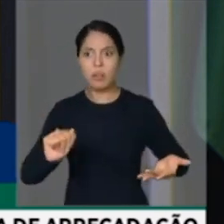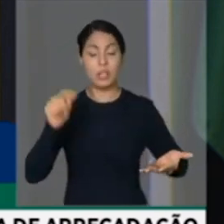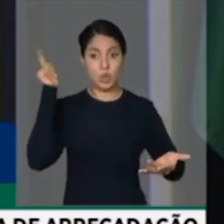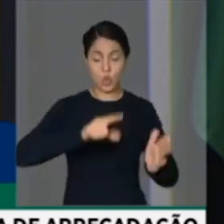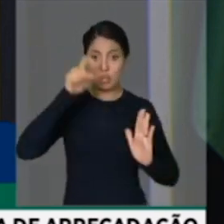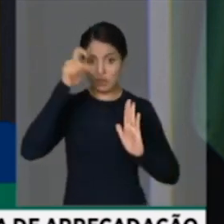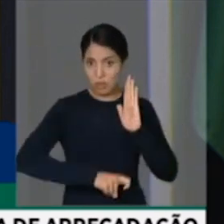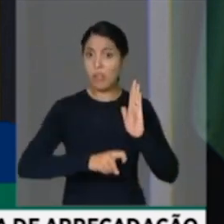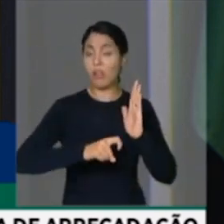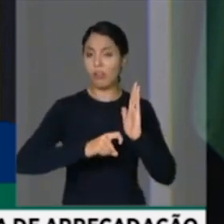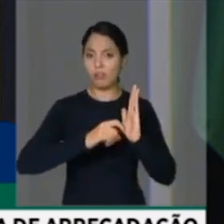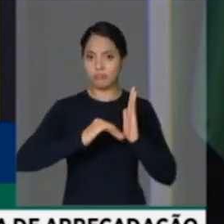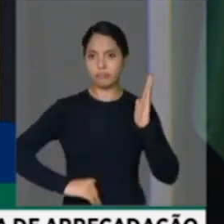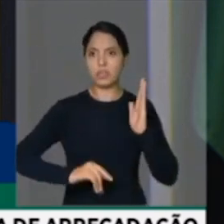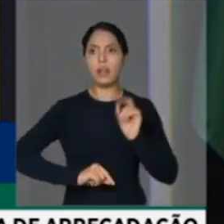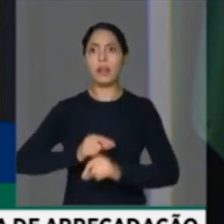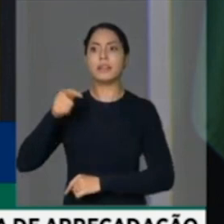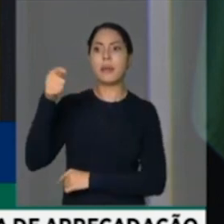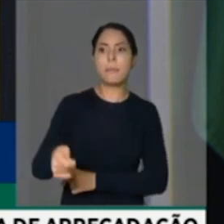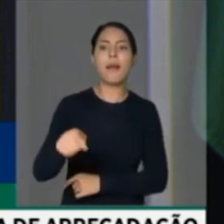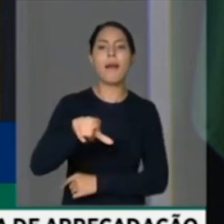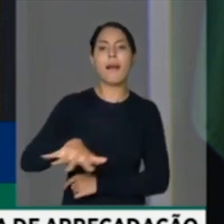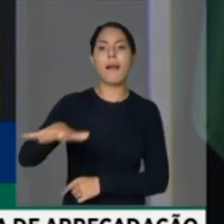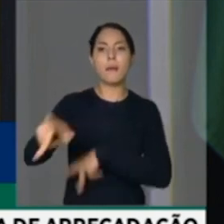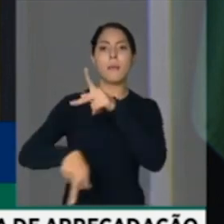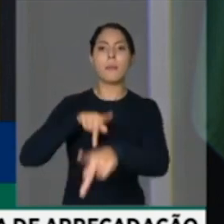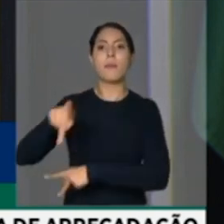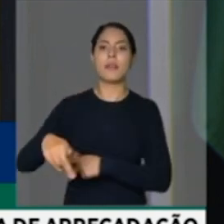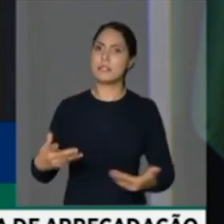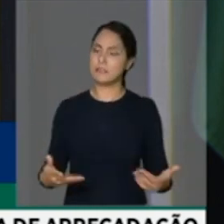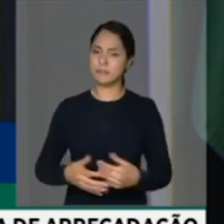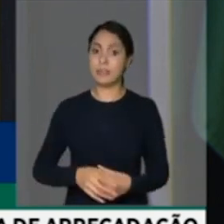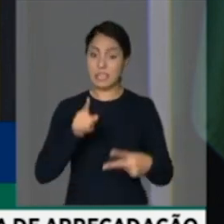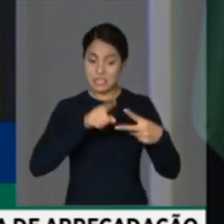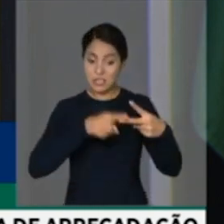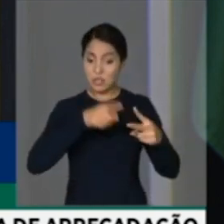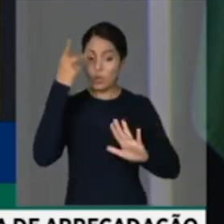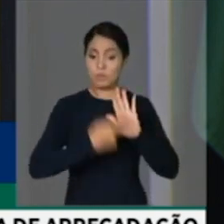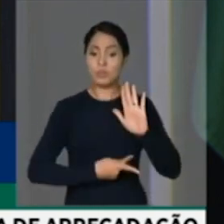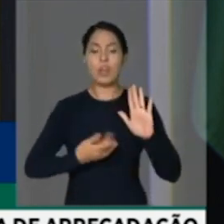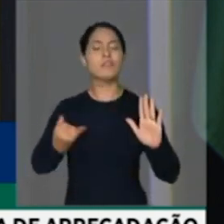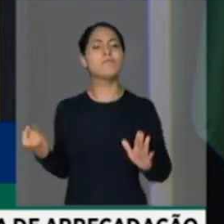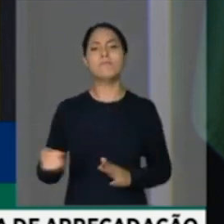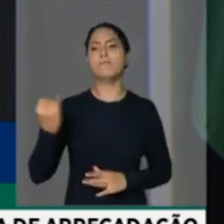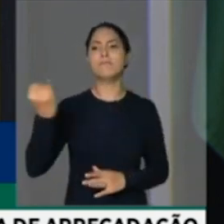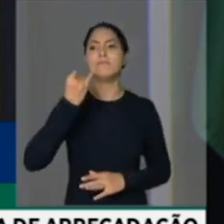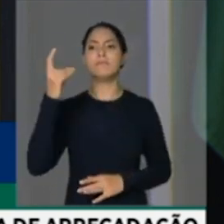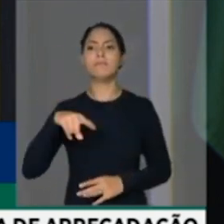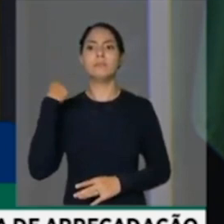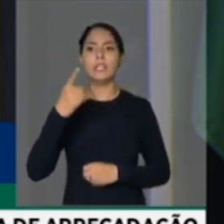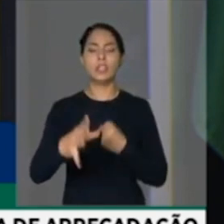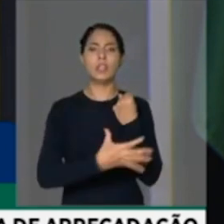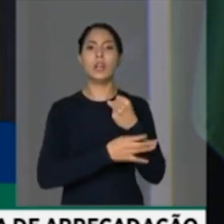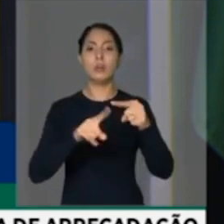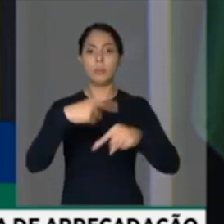fiscais às custas do pagador de impostos. Aprovar esses dois projetos é fundamental para a gente conseguir garantir no ano que